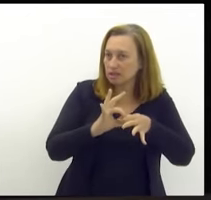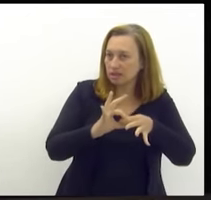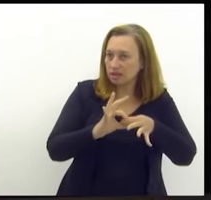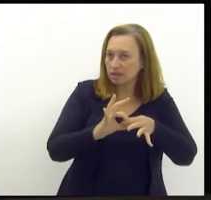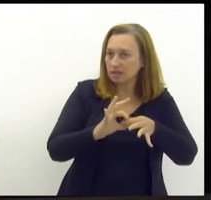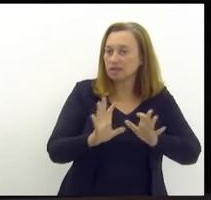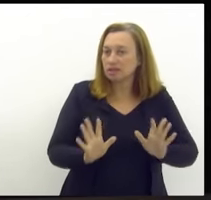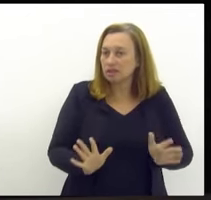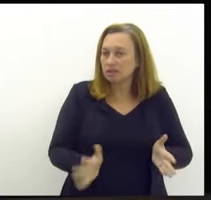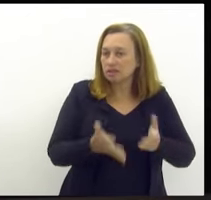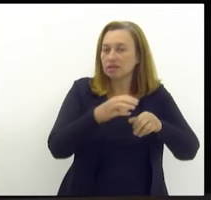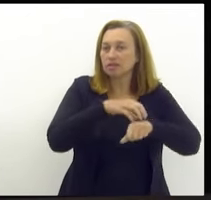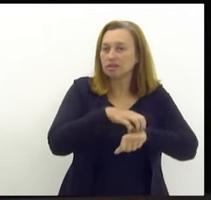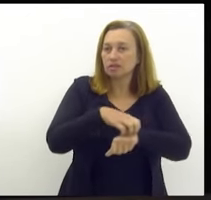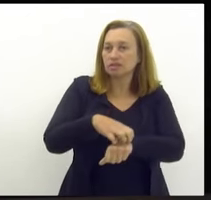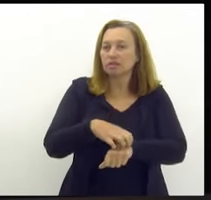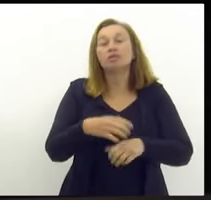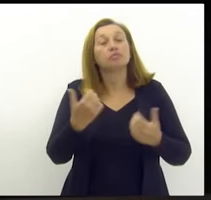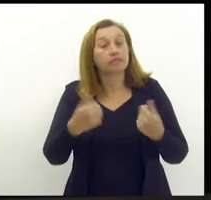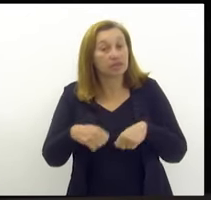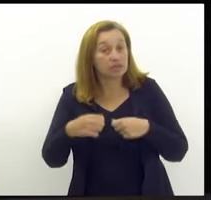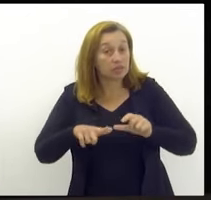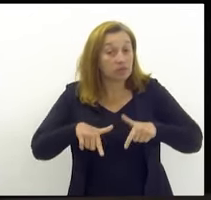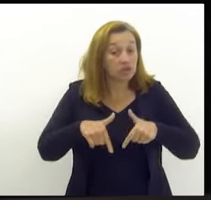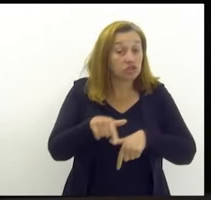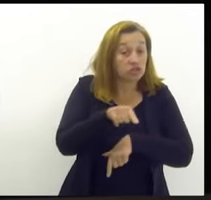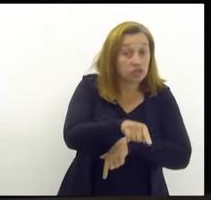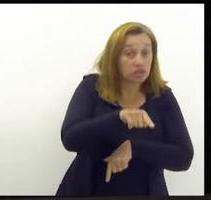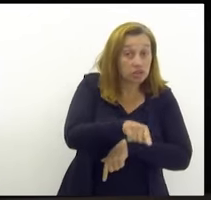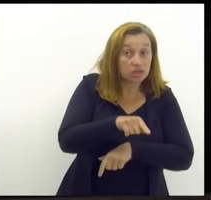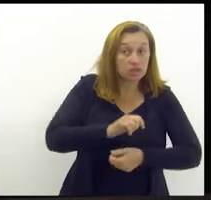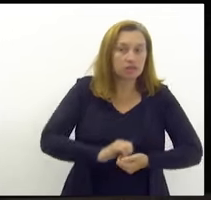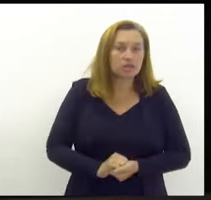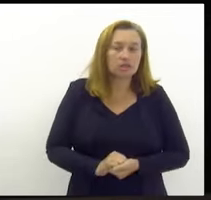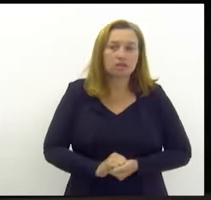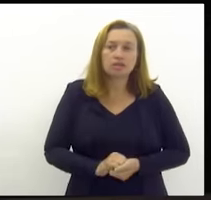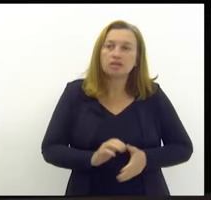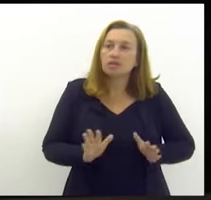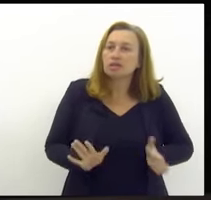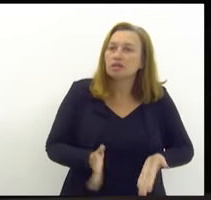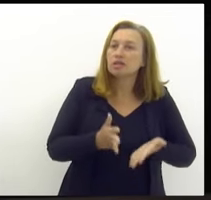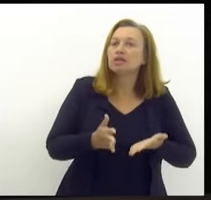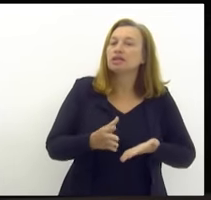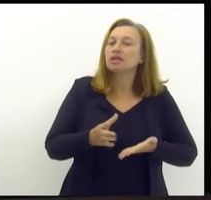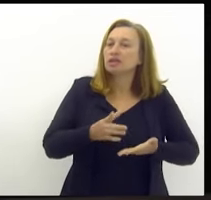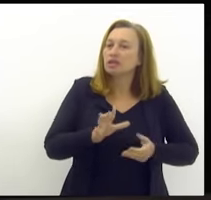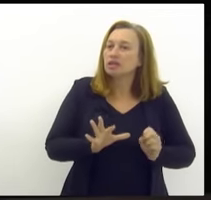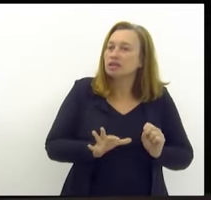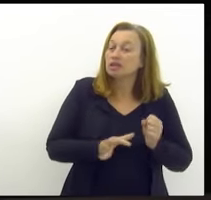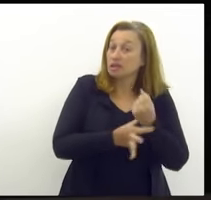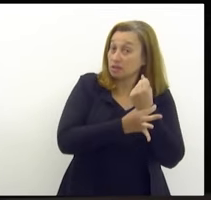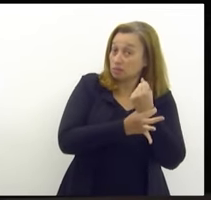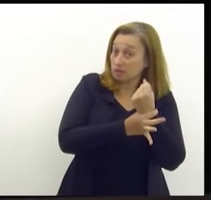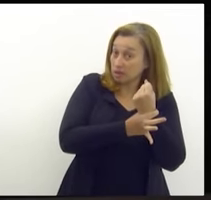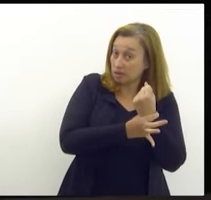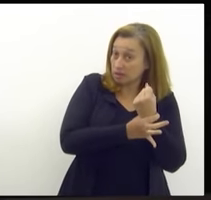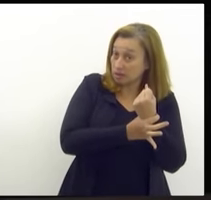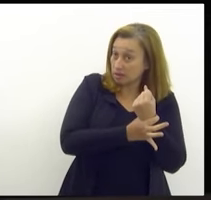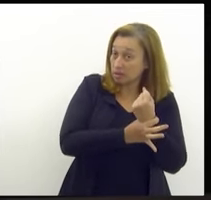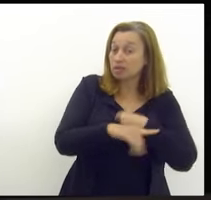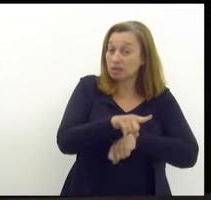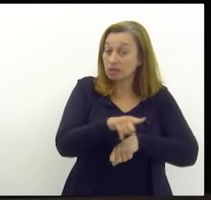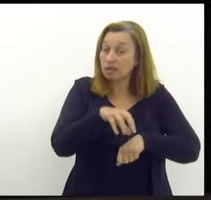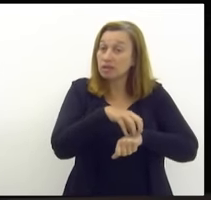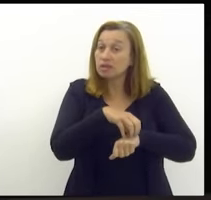Transportes nós teríamos que tratar aqui de incentivos que garantissem que esses esse o